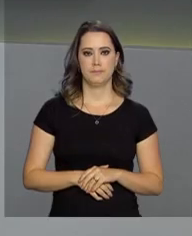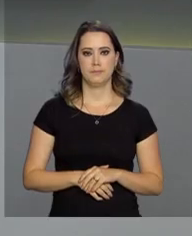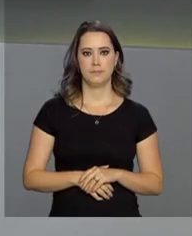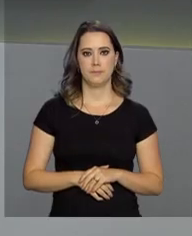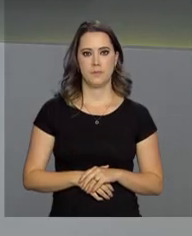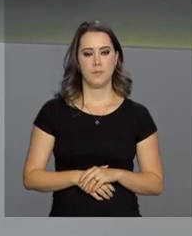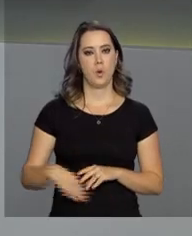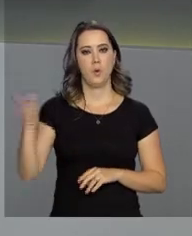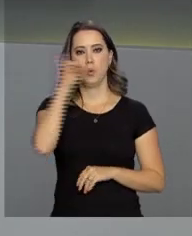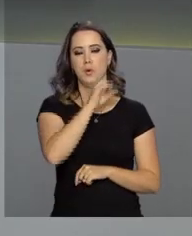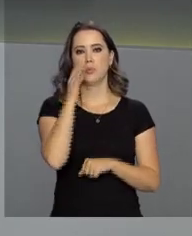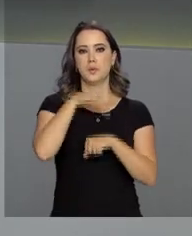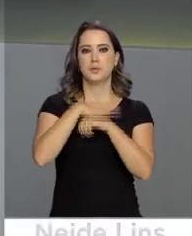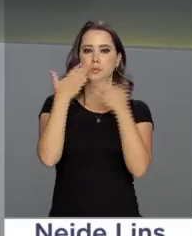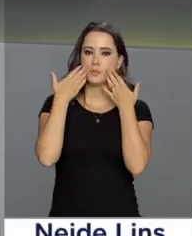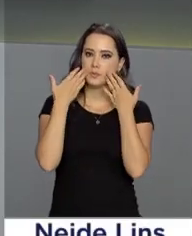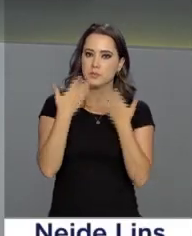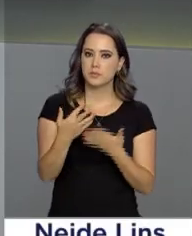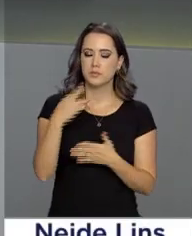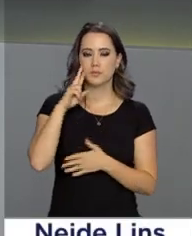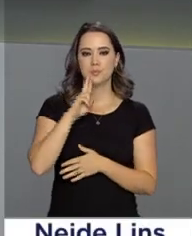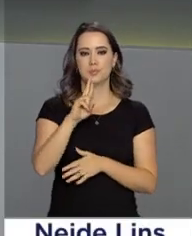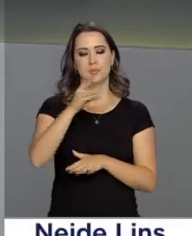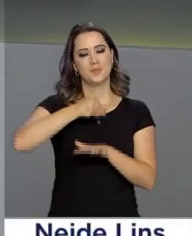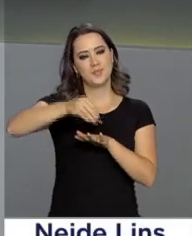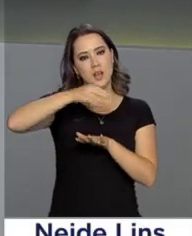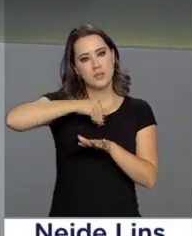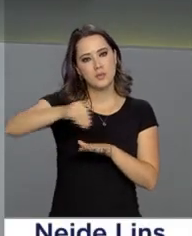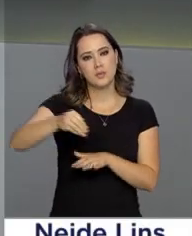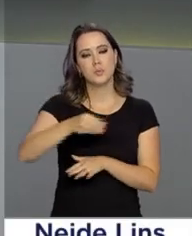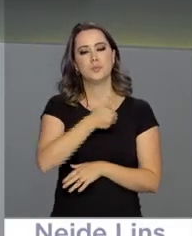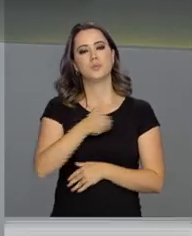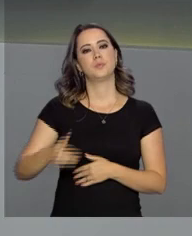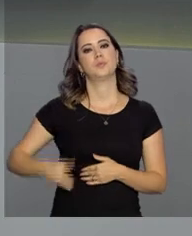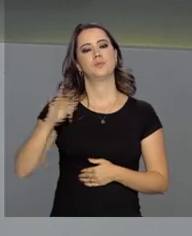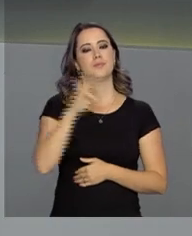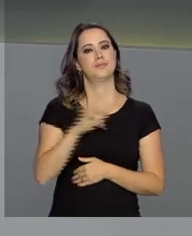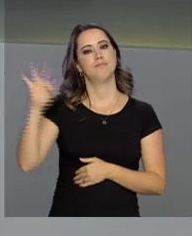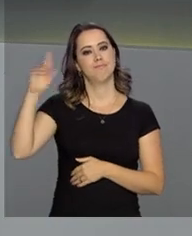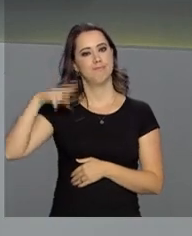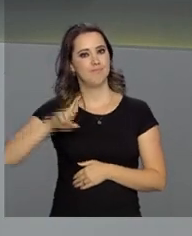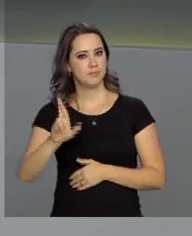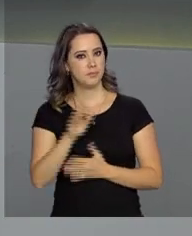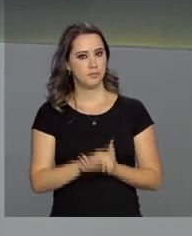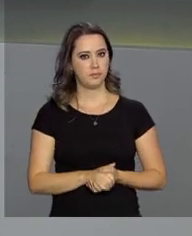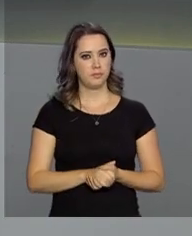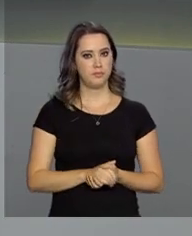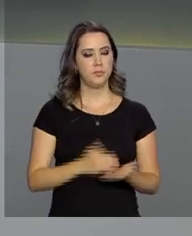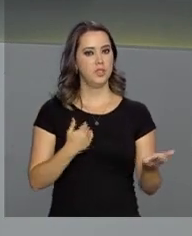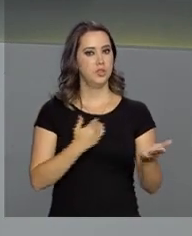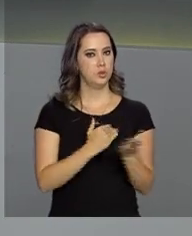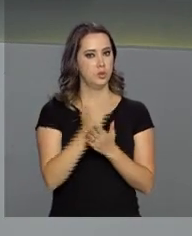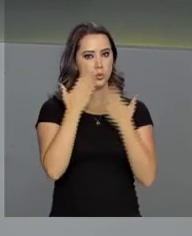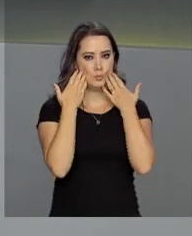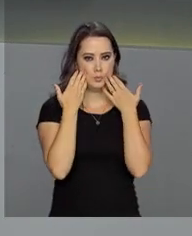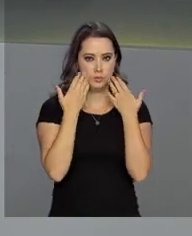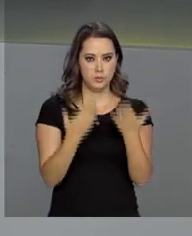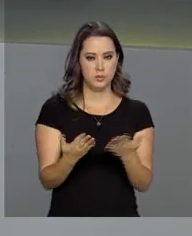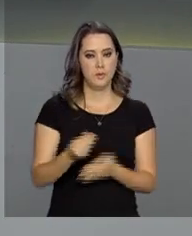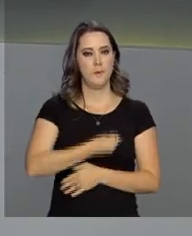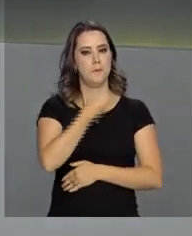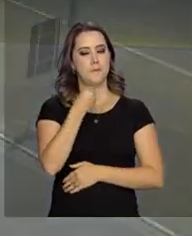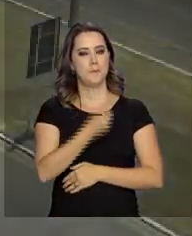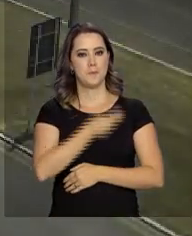olá boa noite a companhia agora as notícias do governo federal aqui no repórter nbr a gente começa a edição com